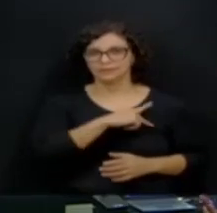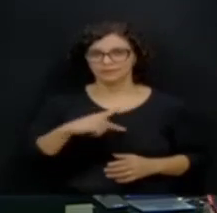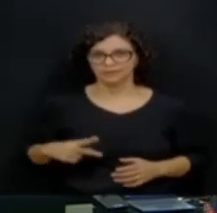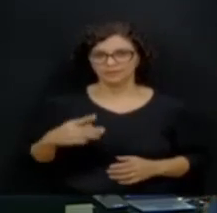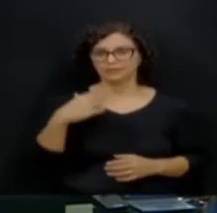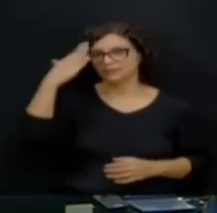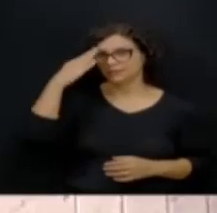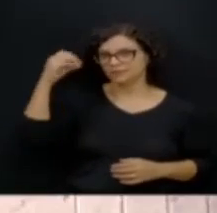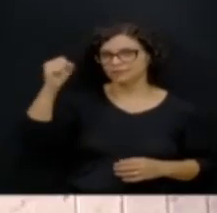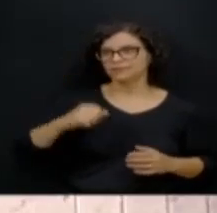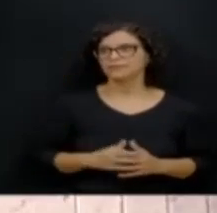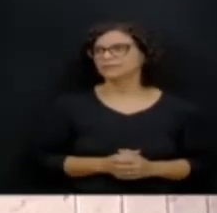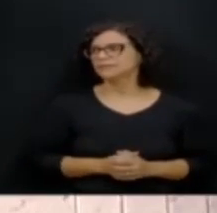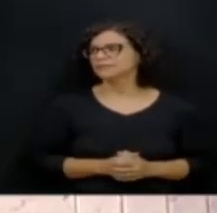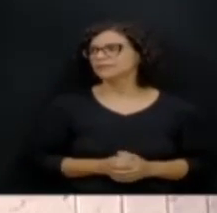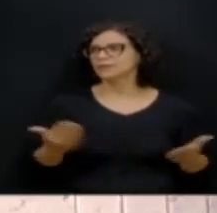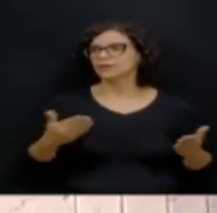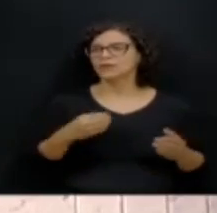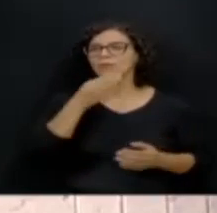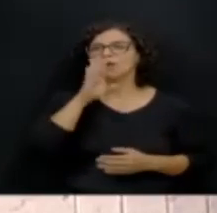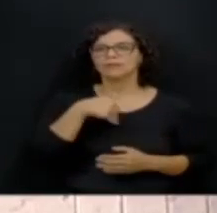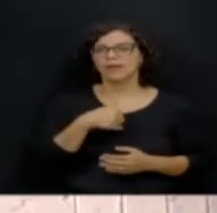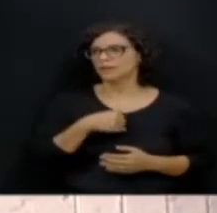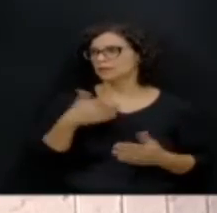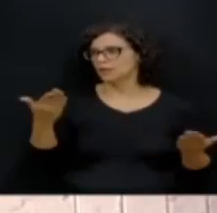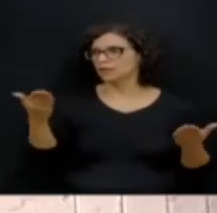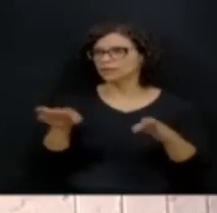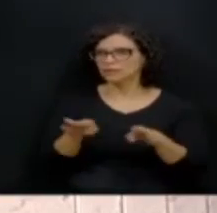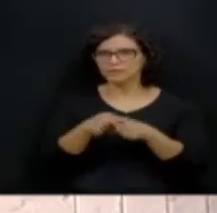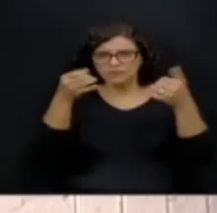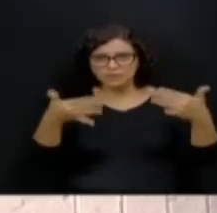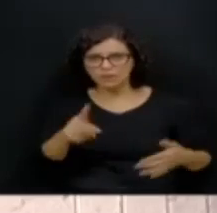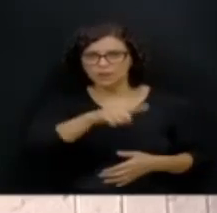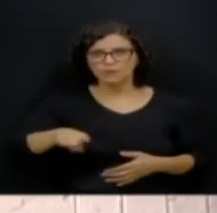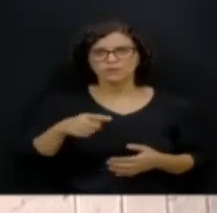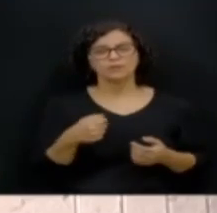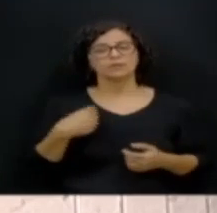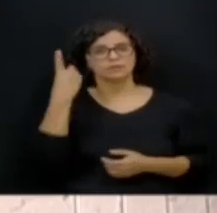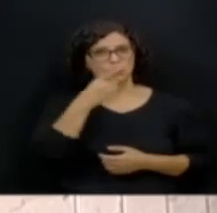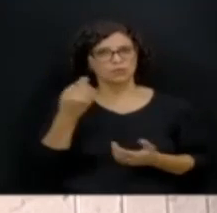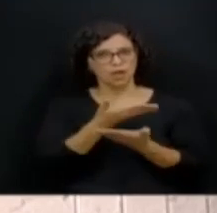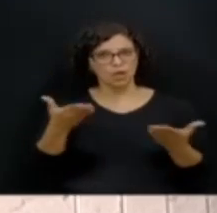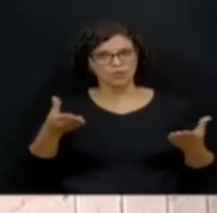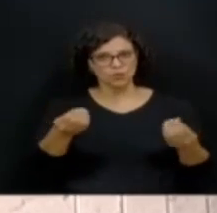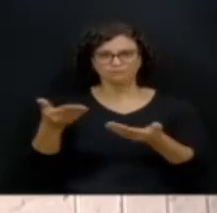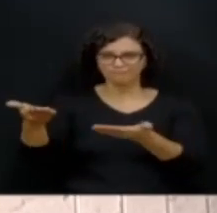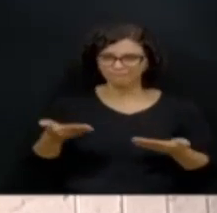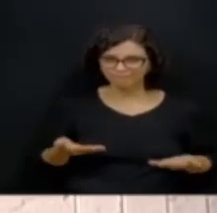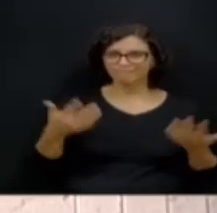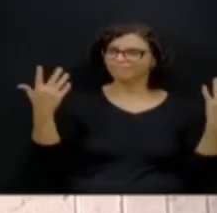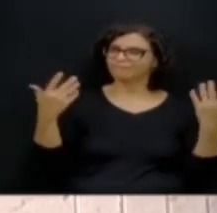Presidente Traiano, uma boa tarde a Vossa Excelência. Na figura de Vossa Excelência, eu quero saudar todos os deputados,